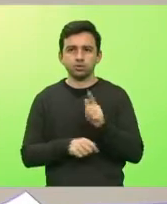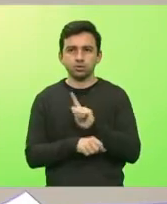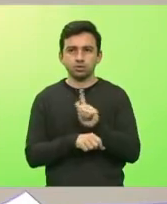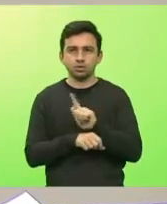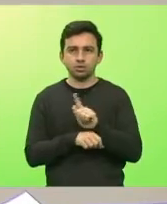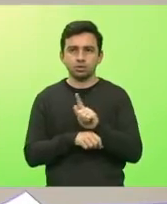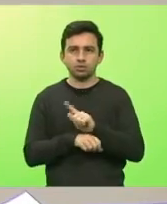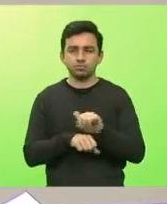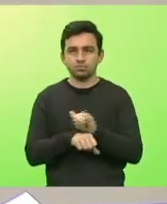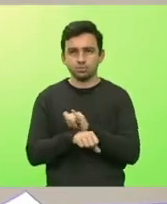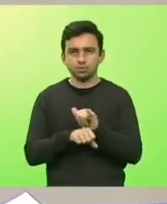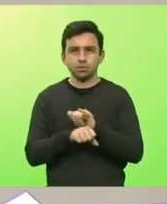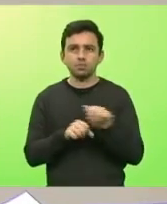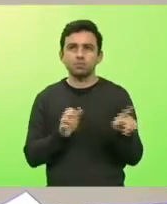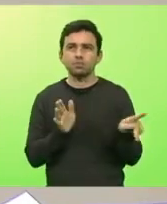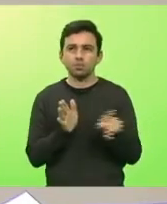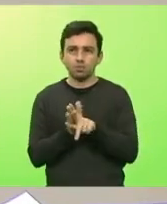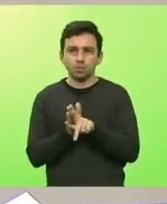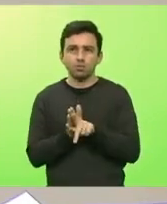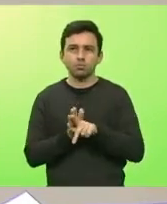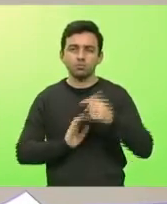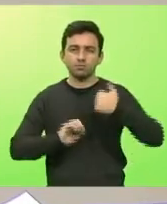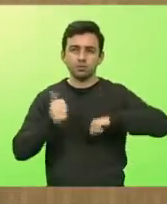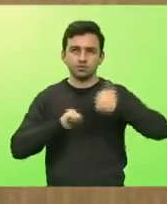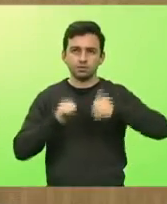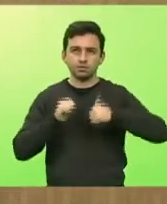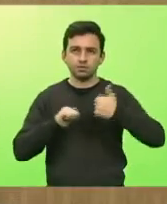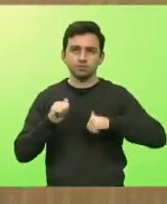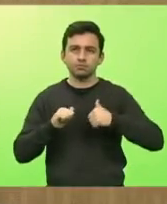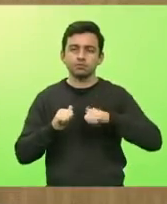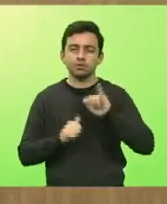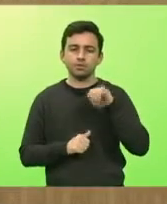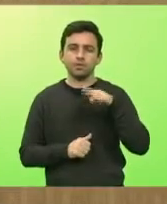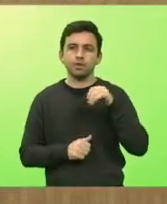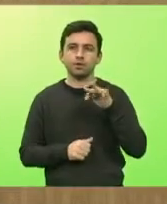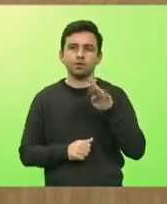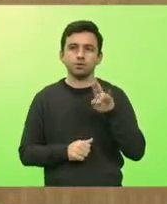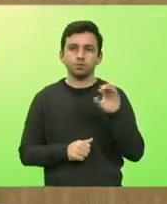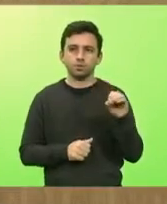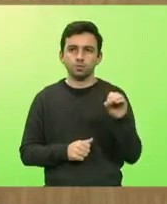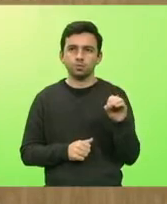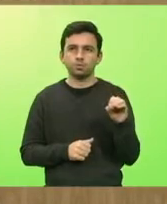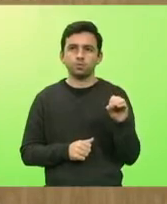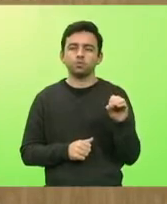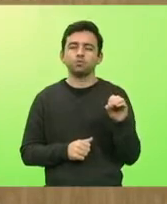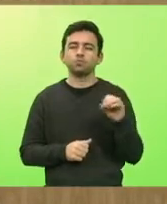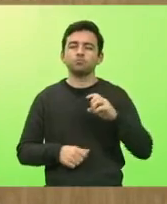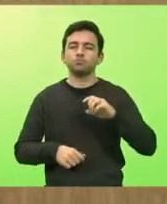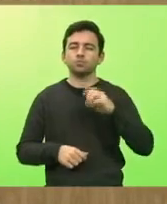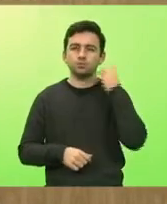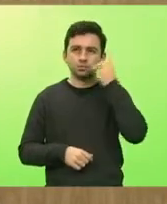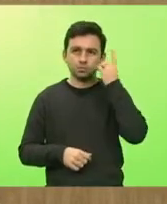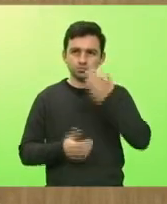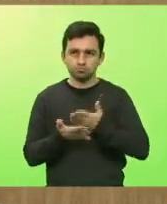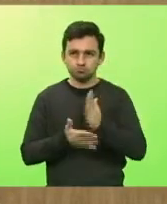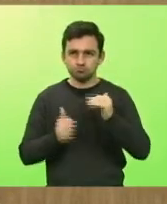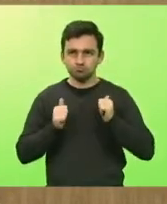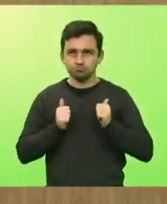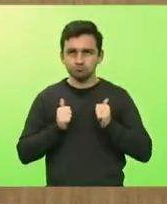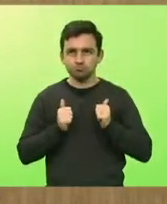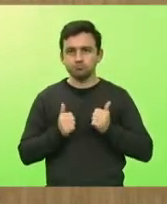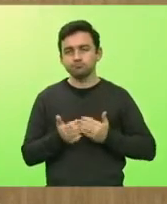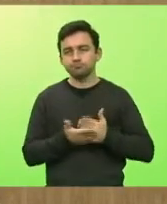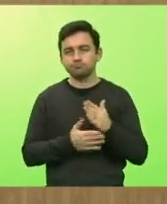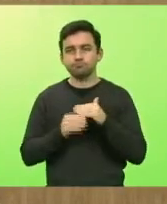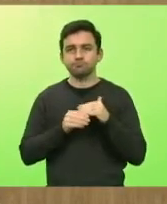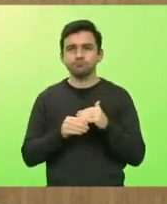do Inmetro. Em discussão. Não havendo quem queira discutir, em votação. Deputados que aprovam, permaneçam como se encontra.